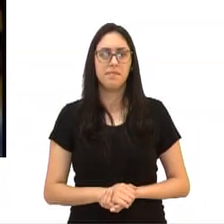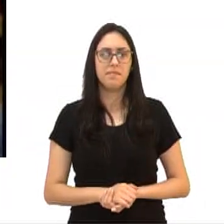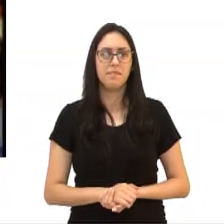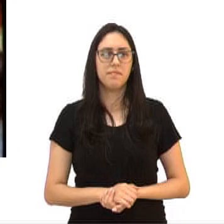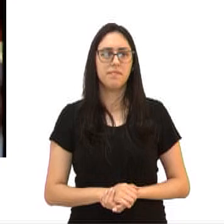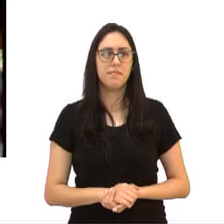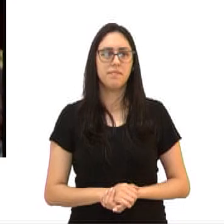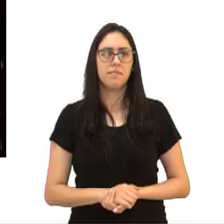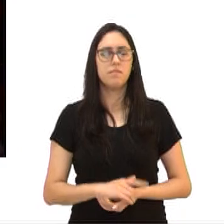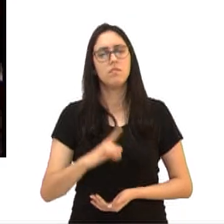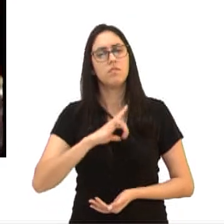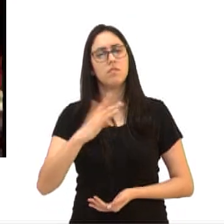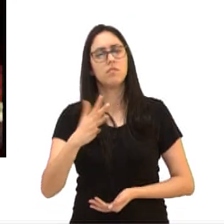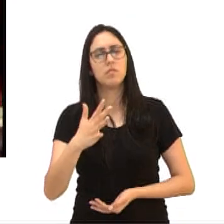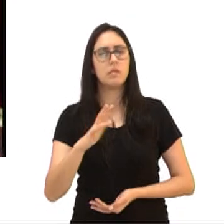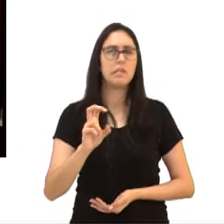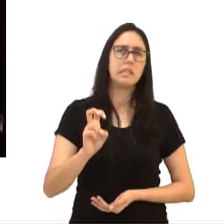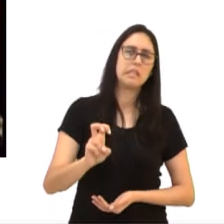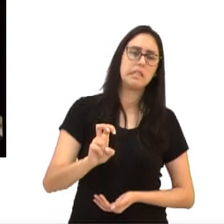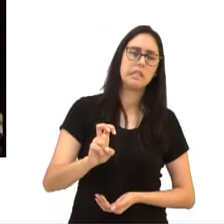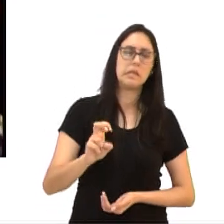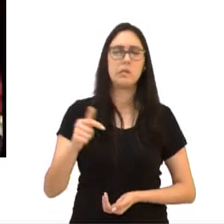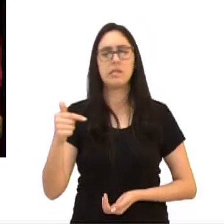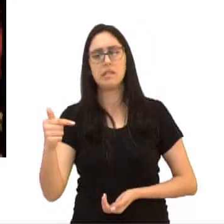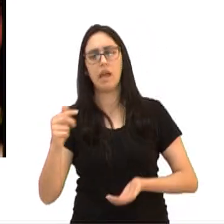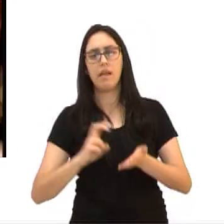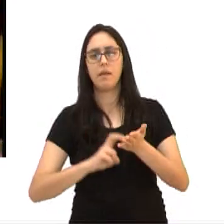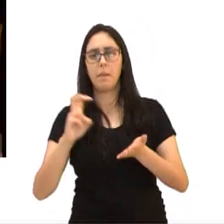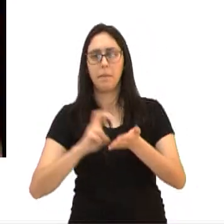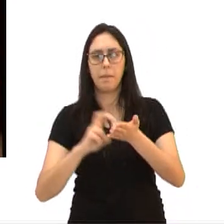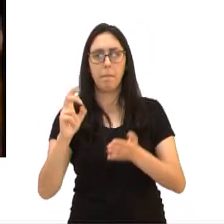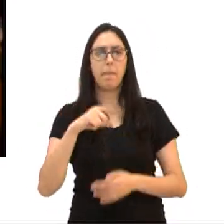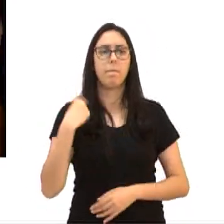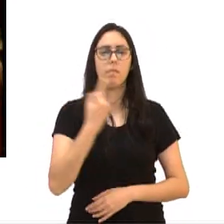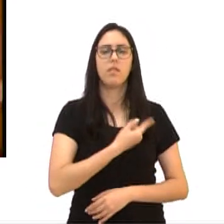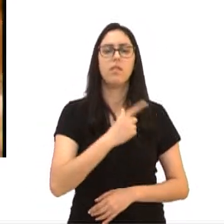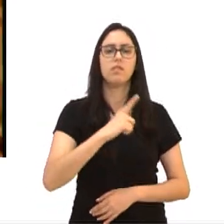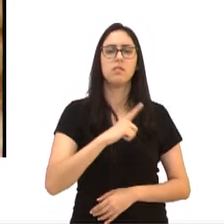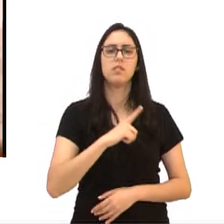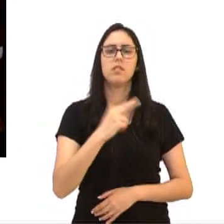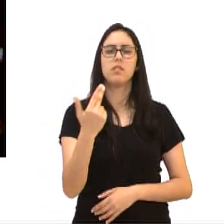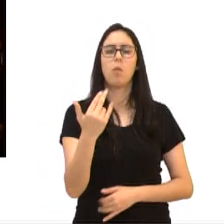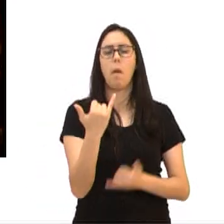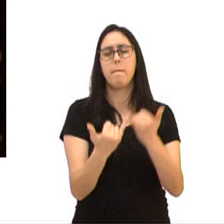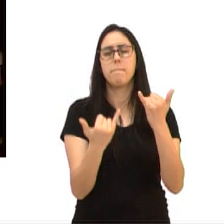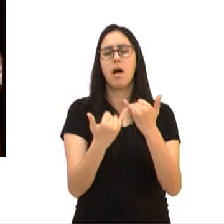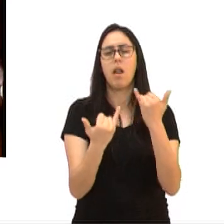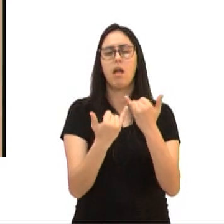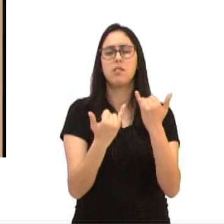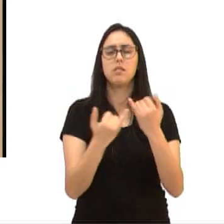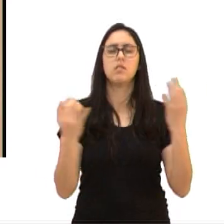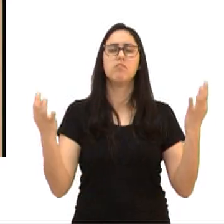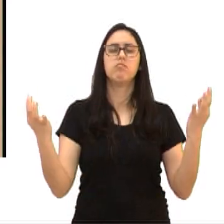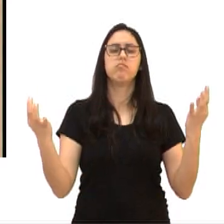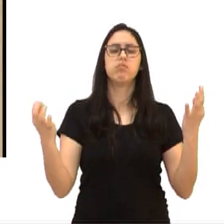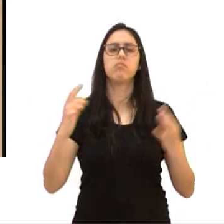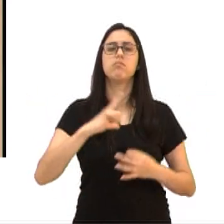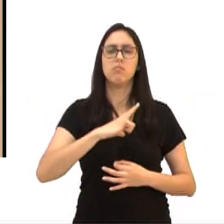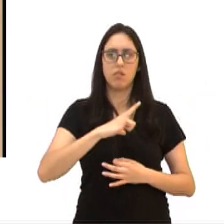E entre as 5 e 7 horas da manhã, praticamos a meditação, que é o cantar do mantra na Japamala, um